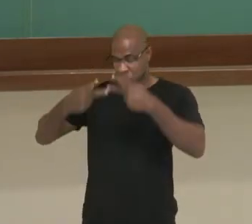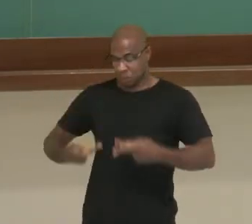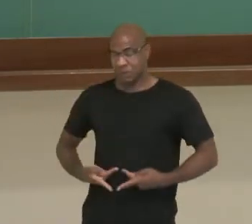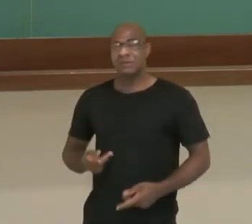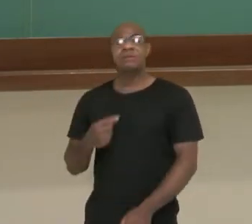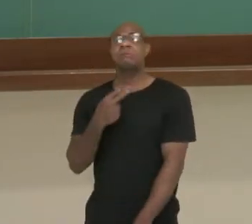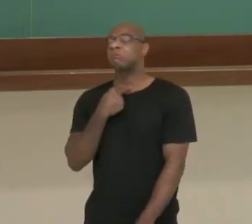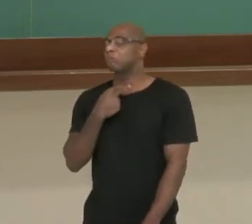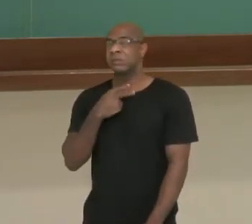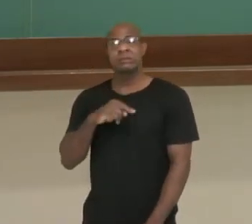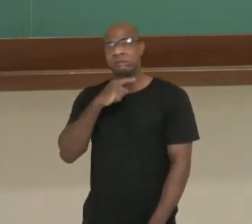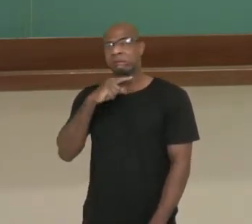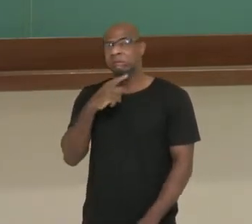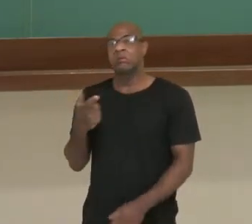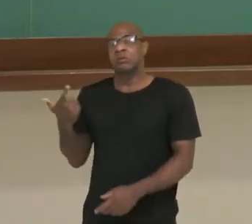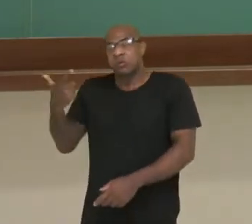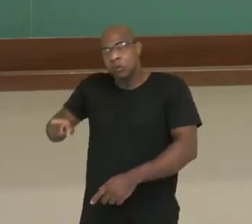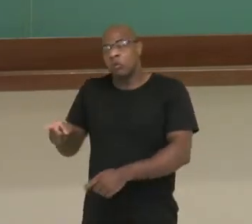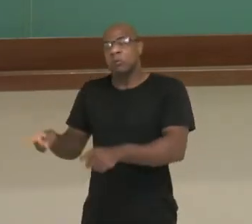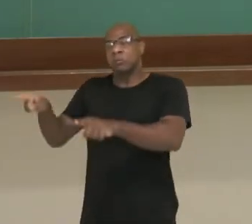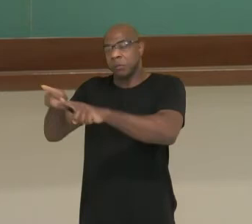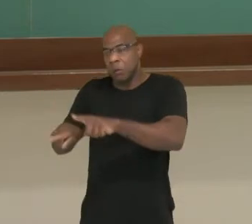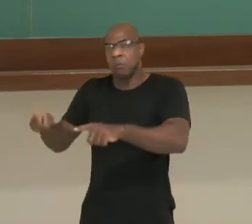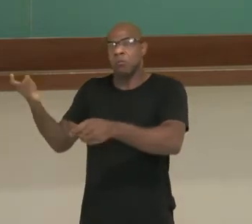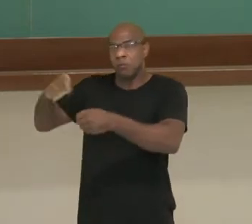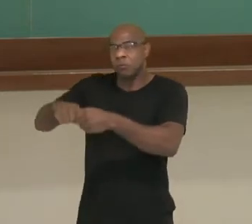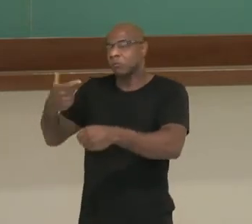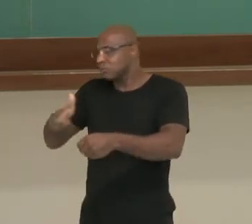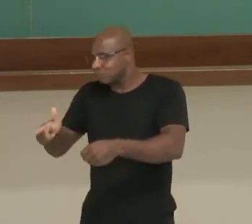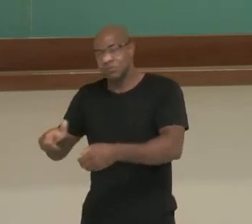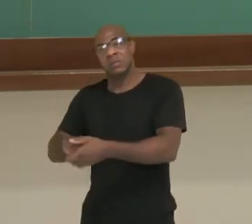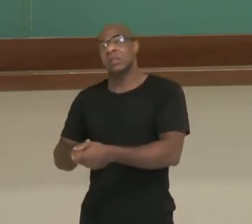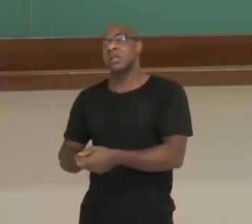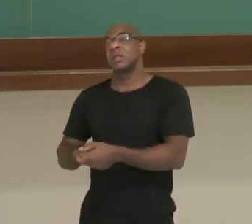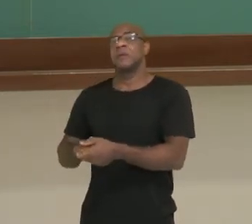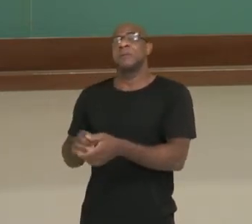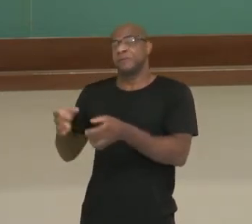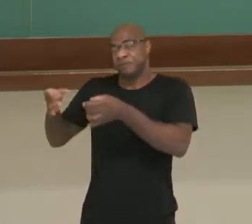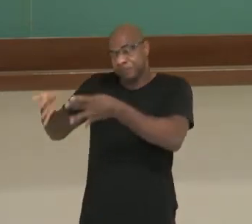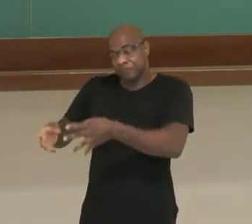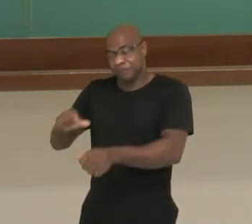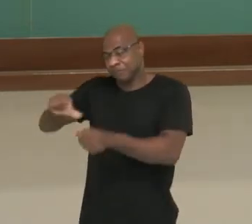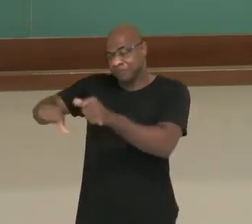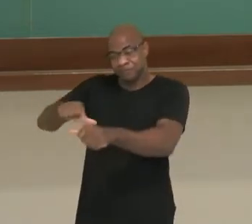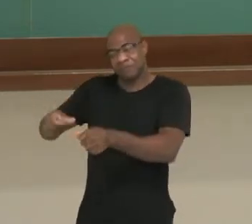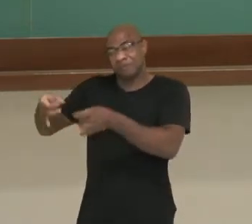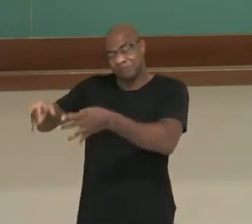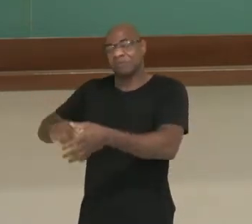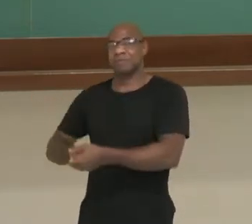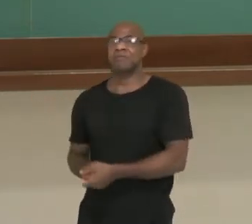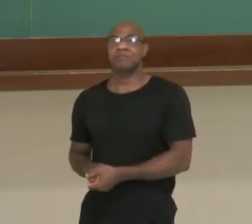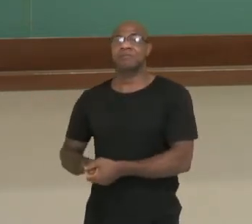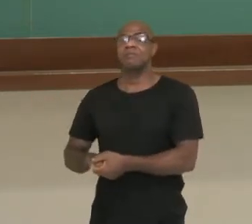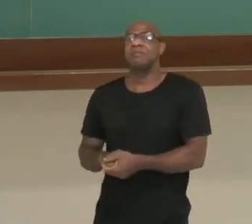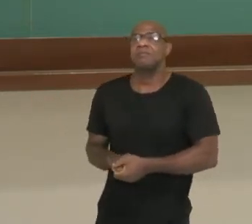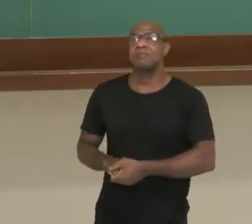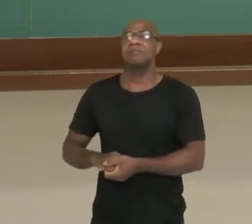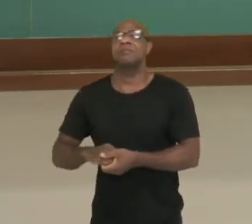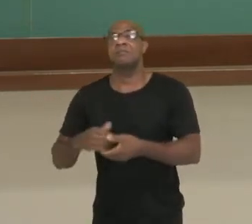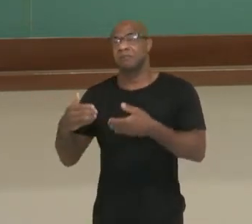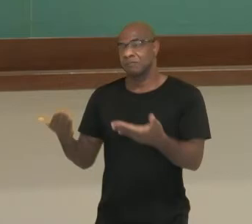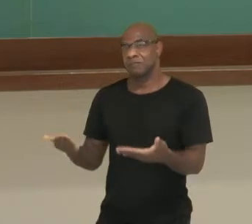realizar a reposição dessas fontes de energia. As fontes de energia não renováveis também são chamadas de fontes de